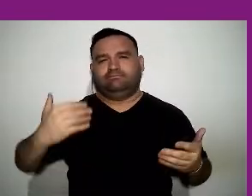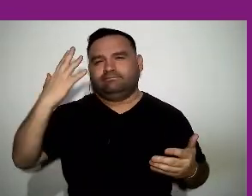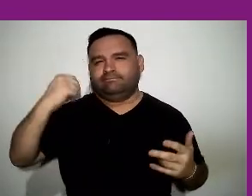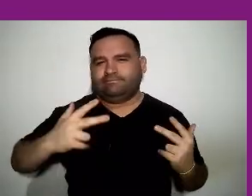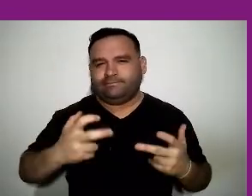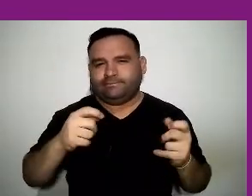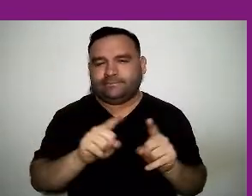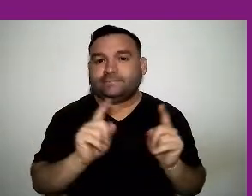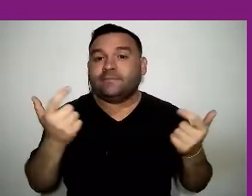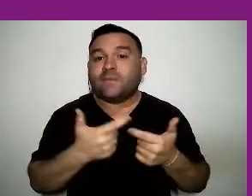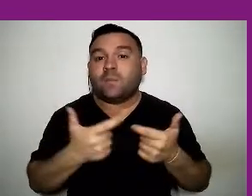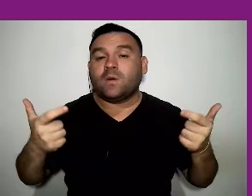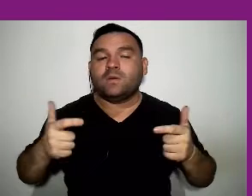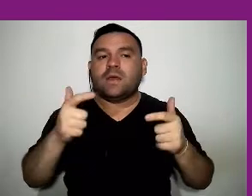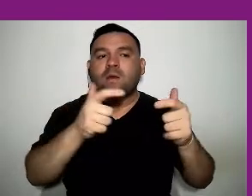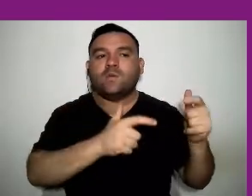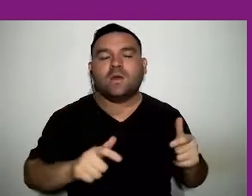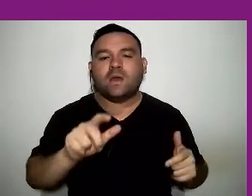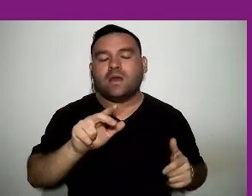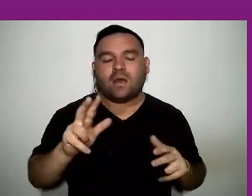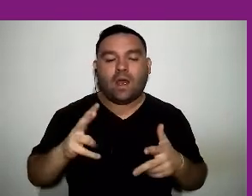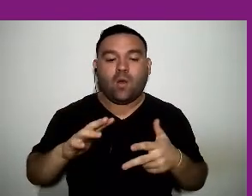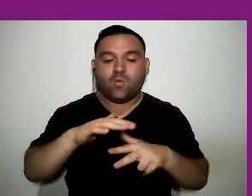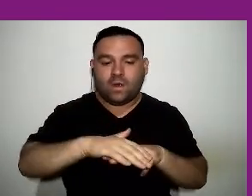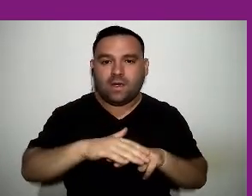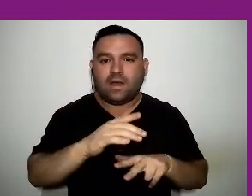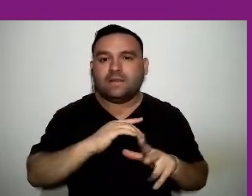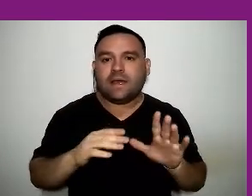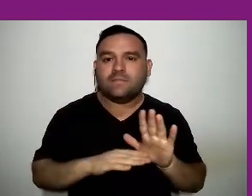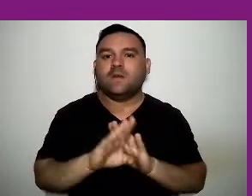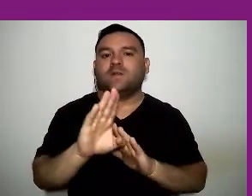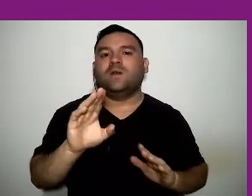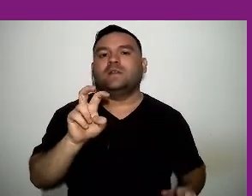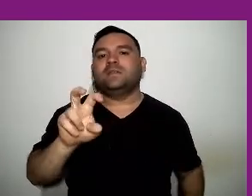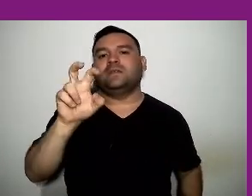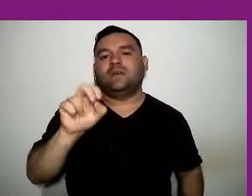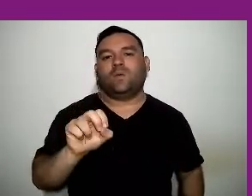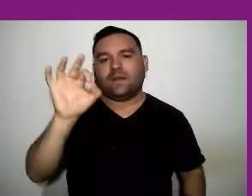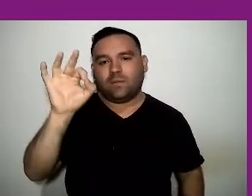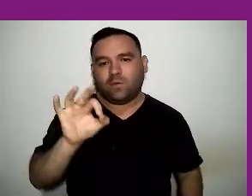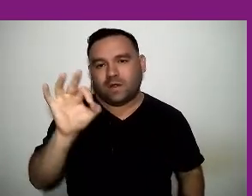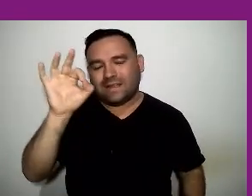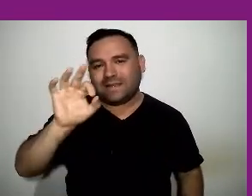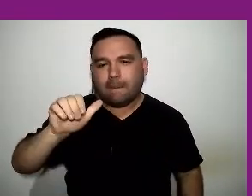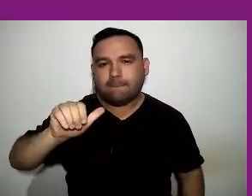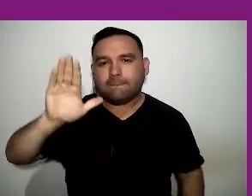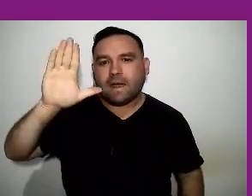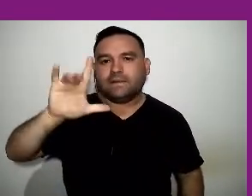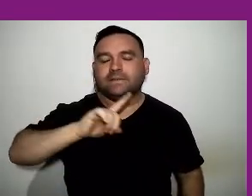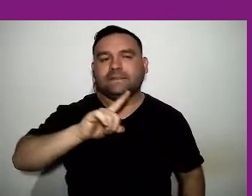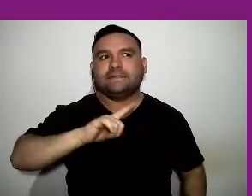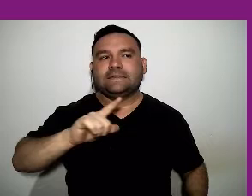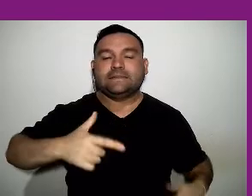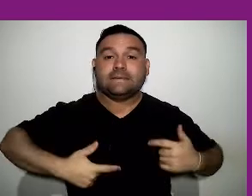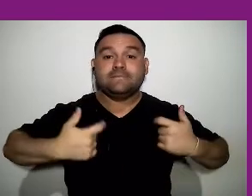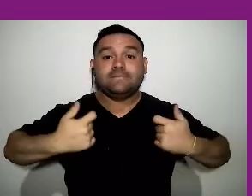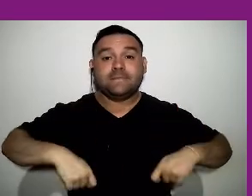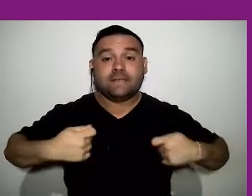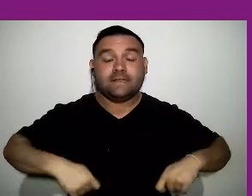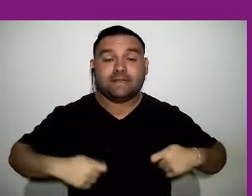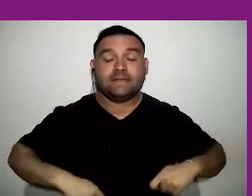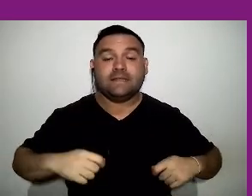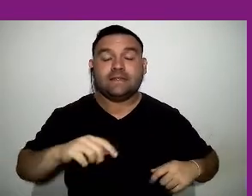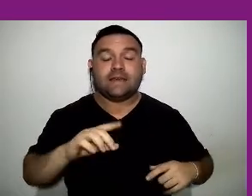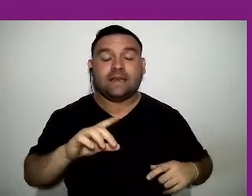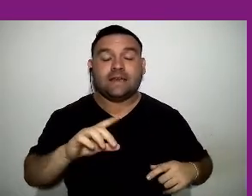noção, a maioria das unidades de terapia intensiva teve um aumento de mais de 50% da necessidade de